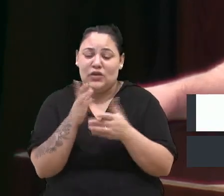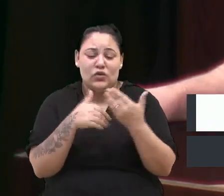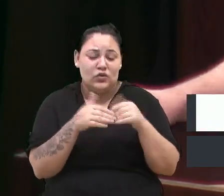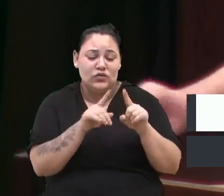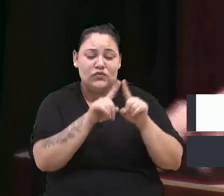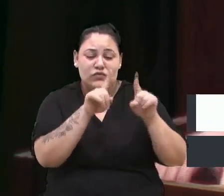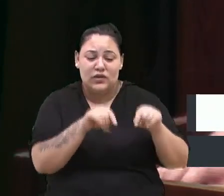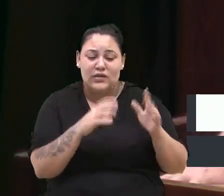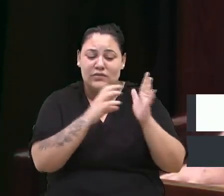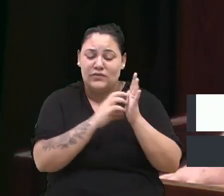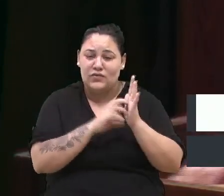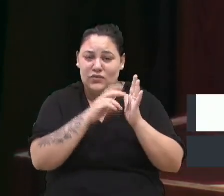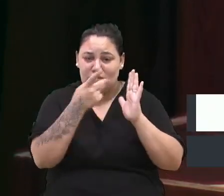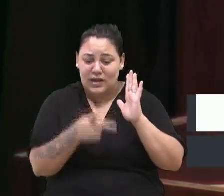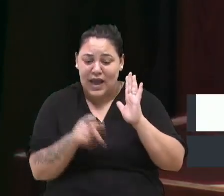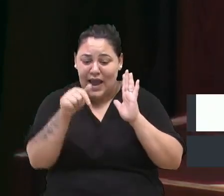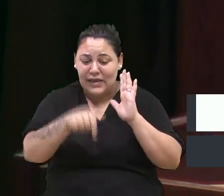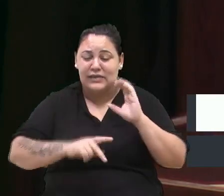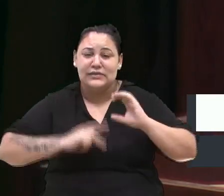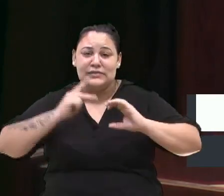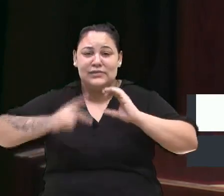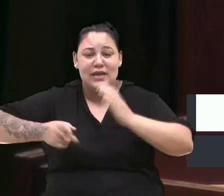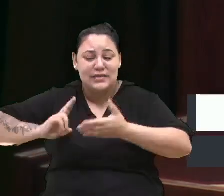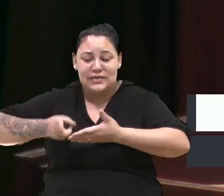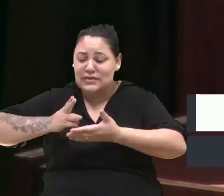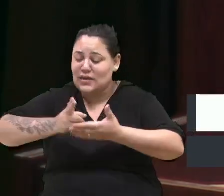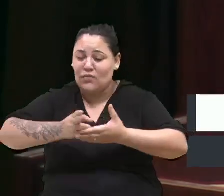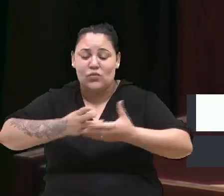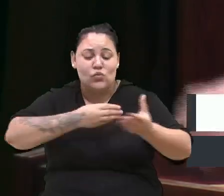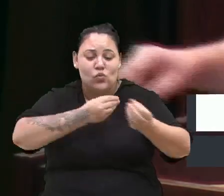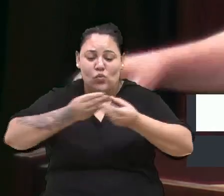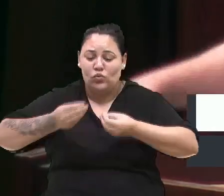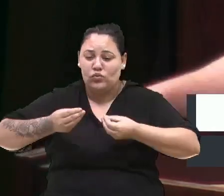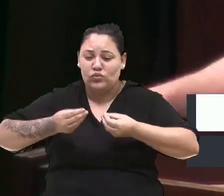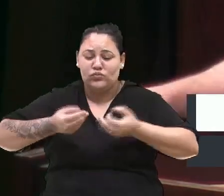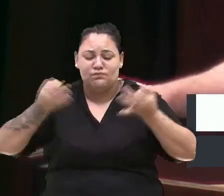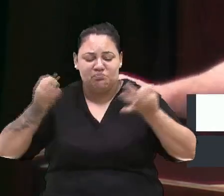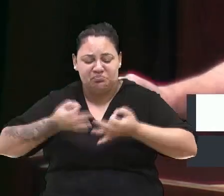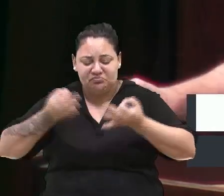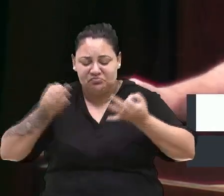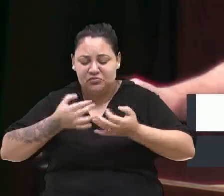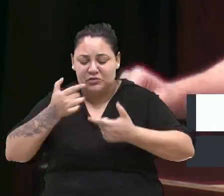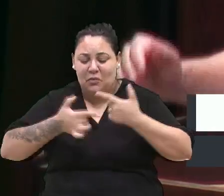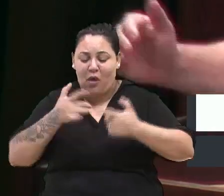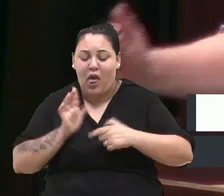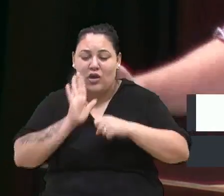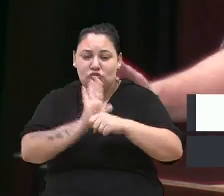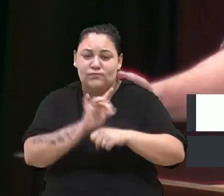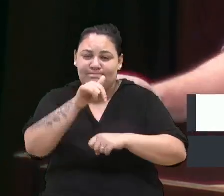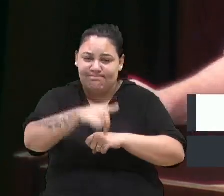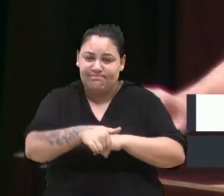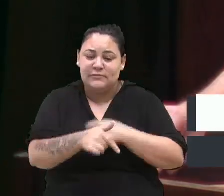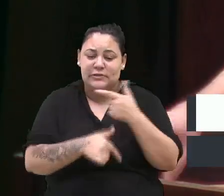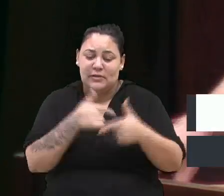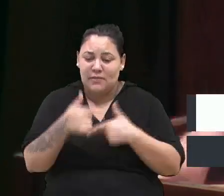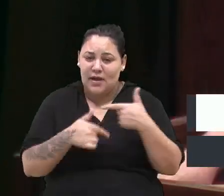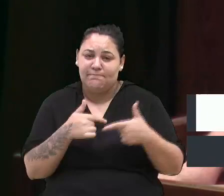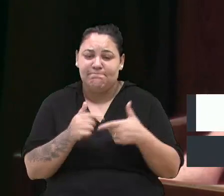aqui da Câmara, que sempre, com muita maestria, nos auxiliam nesse importante trabalho legislativo.